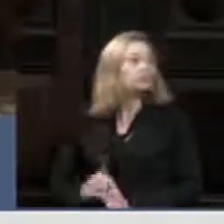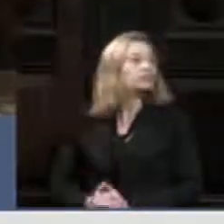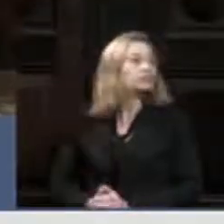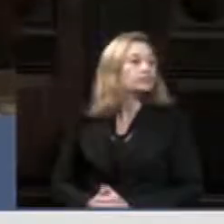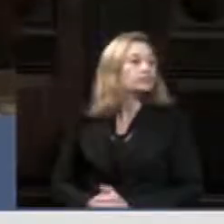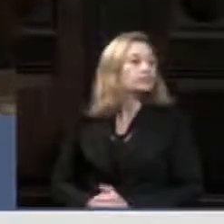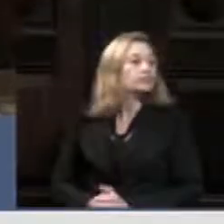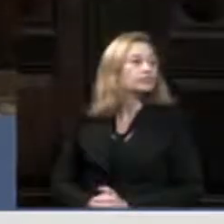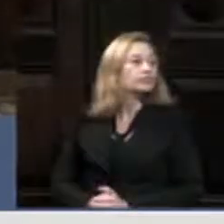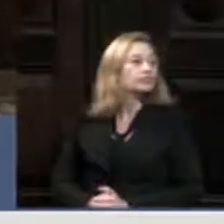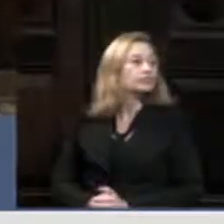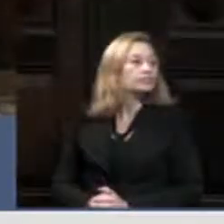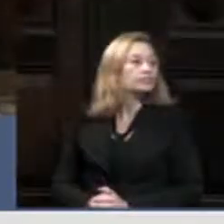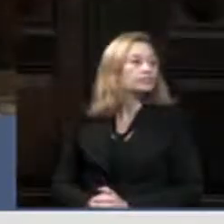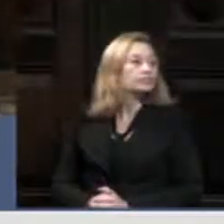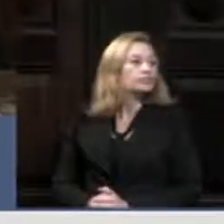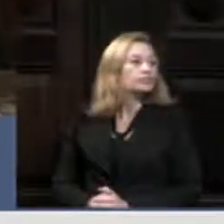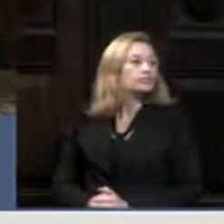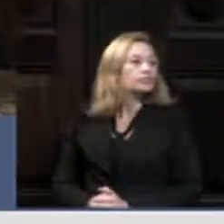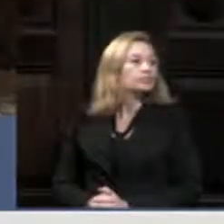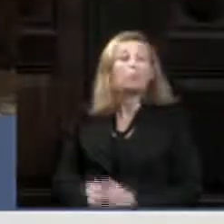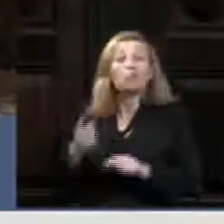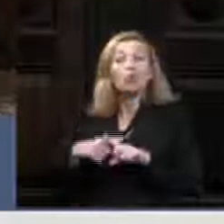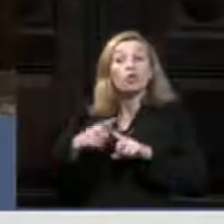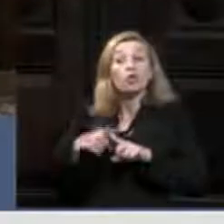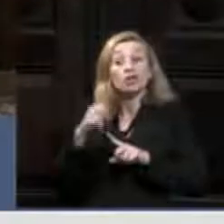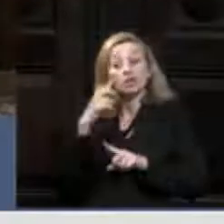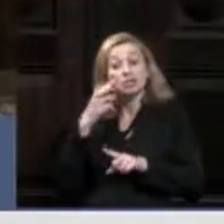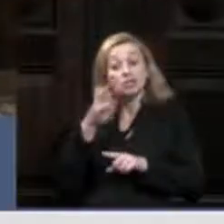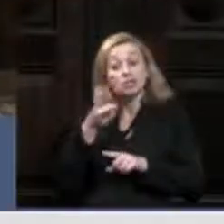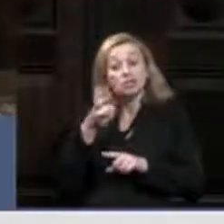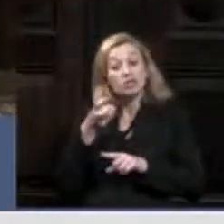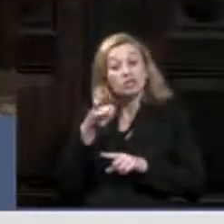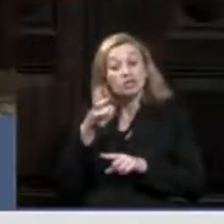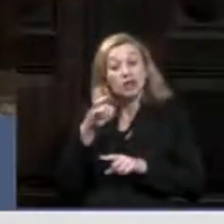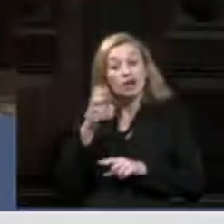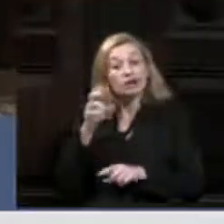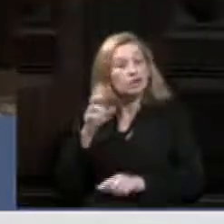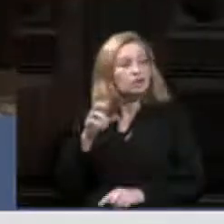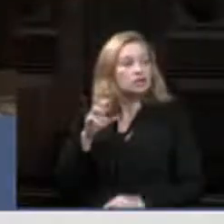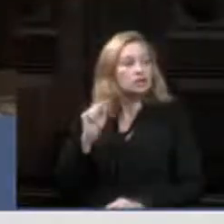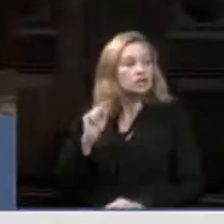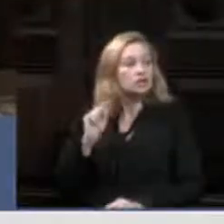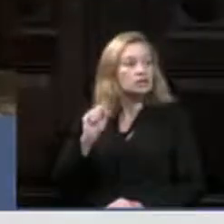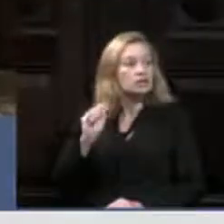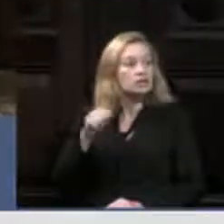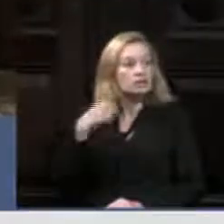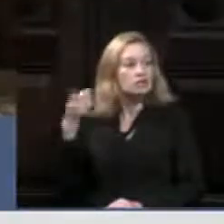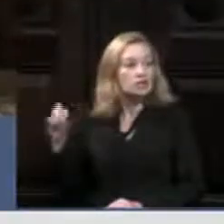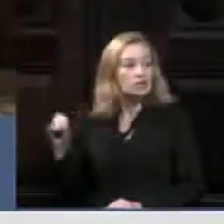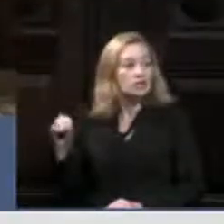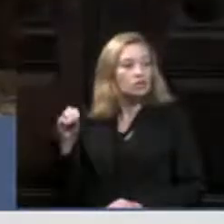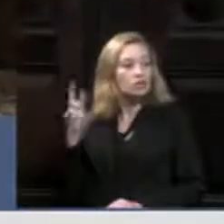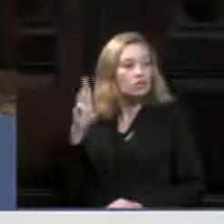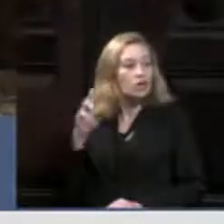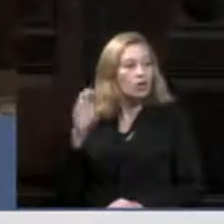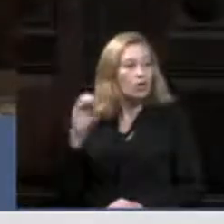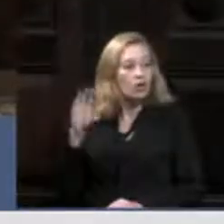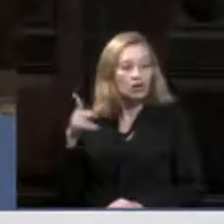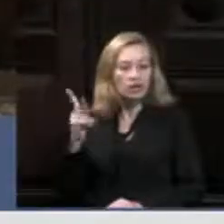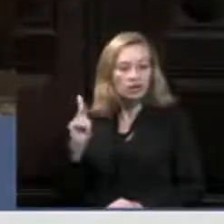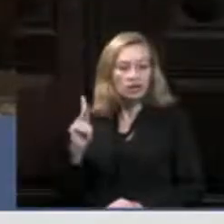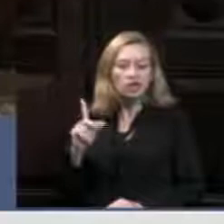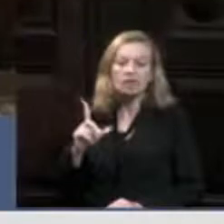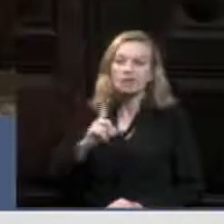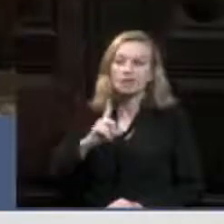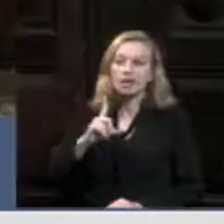Porque, se o senhor reparar, São Roque tem umas feridas na perna, em